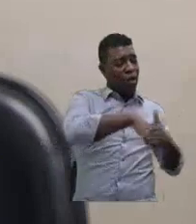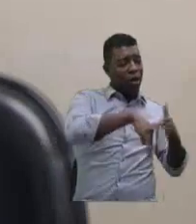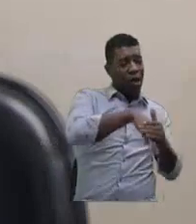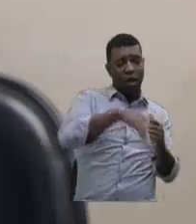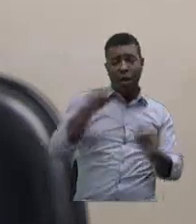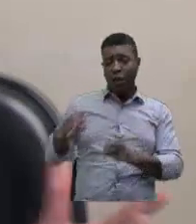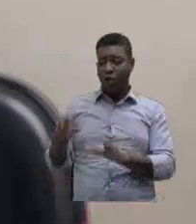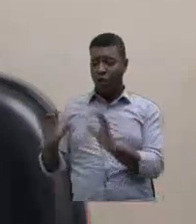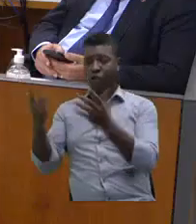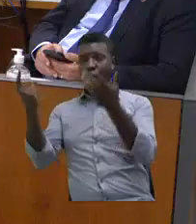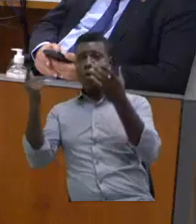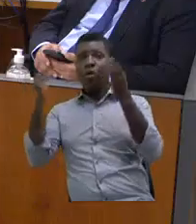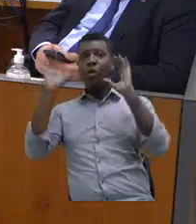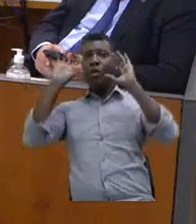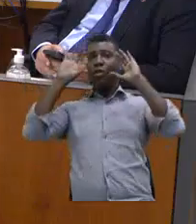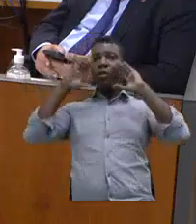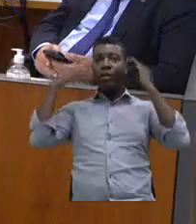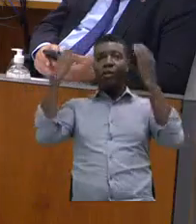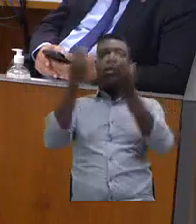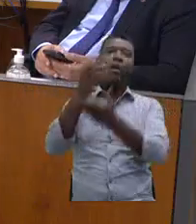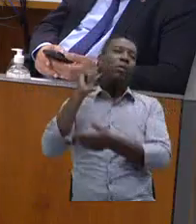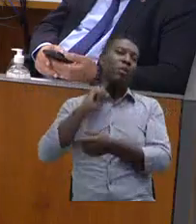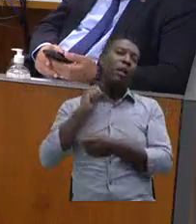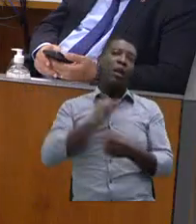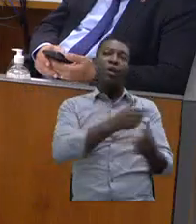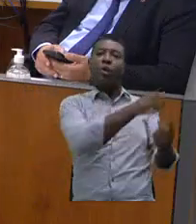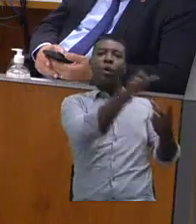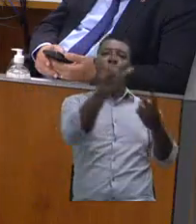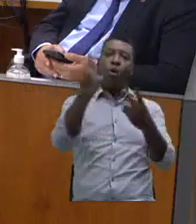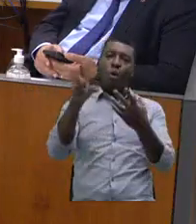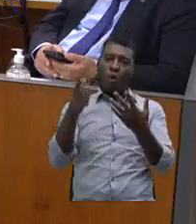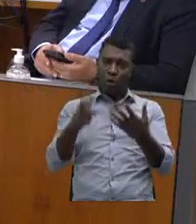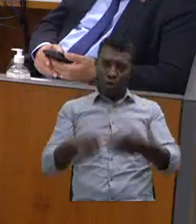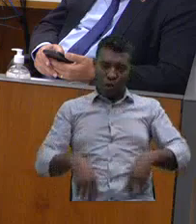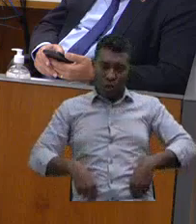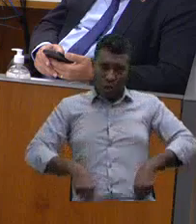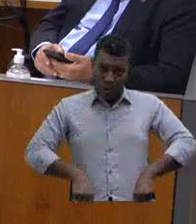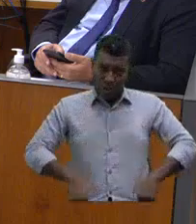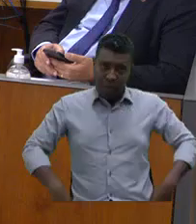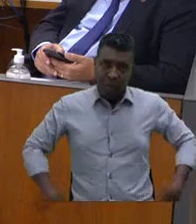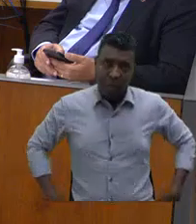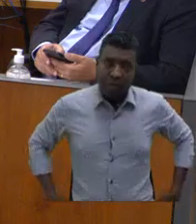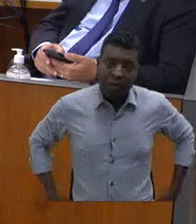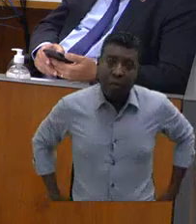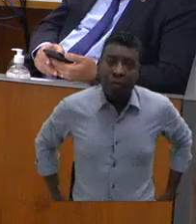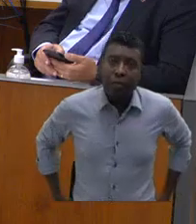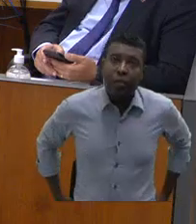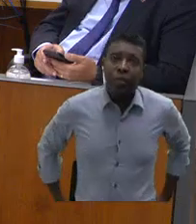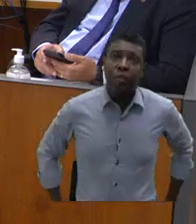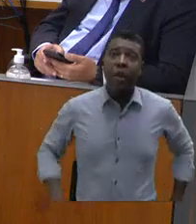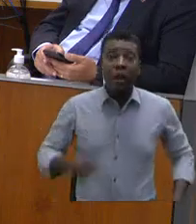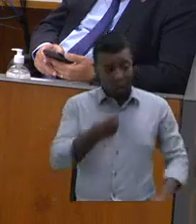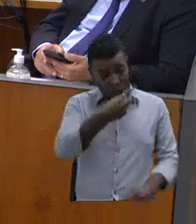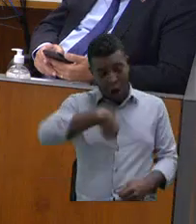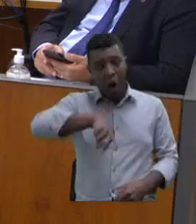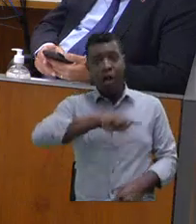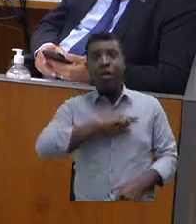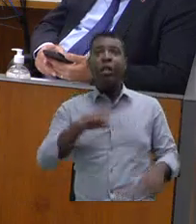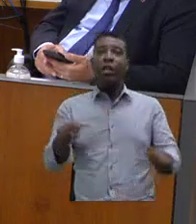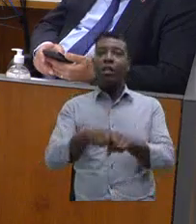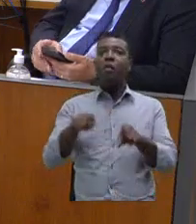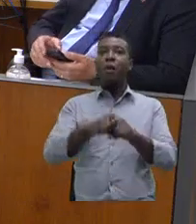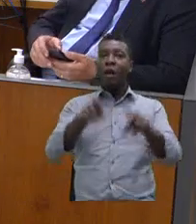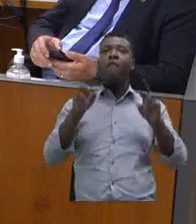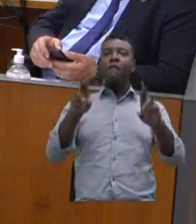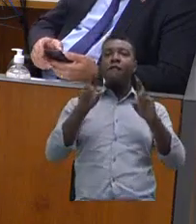nosso estádio Mineirão e outros. Muito obrigado. Obrigado, deputado Cristiano. Estou lembrando aqui que a gente torce também, porque a cidade de Posto de Caldas, no